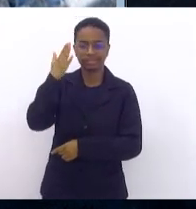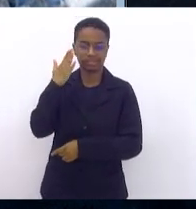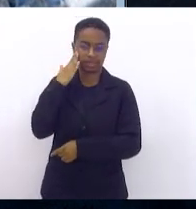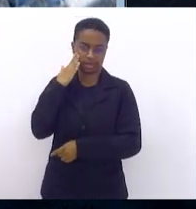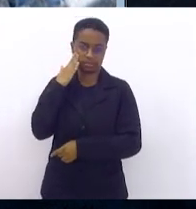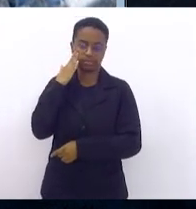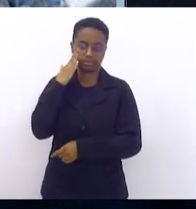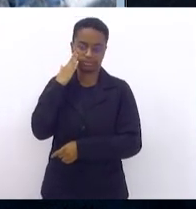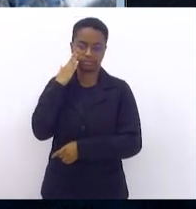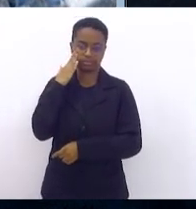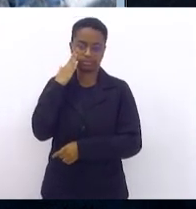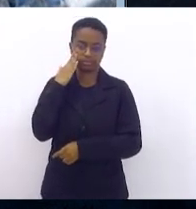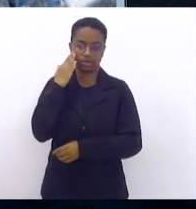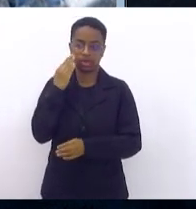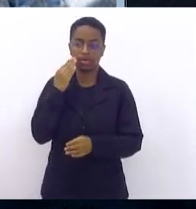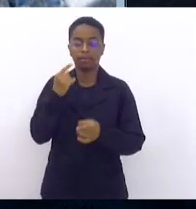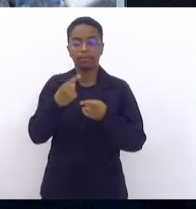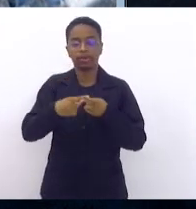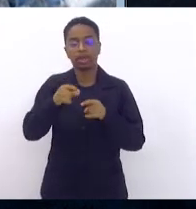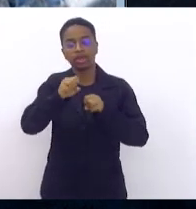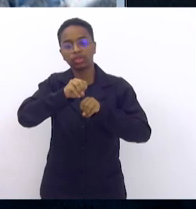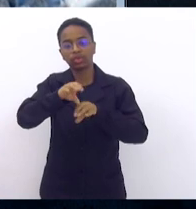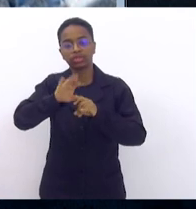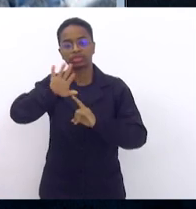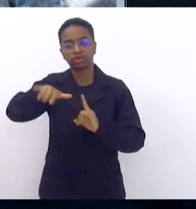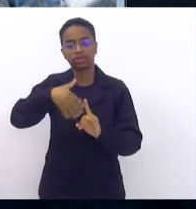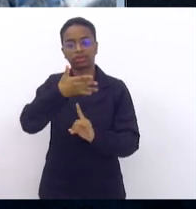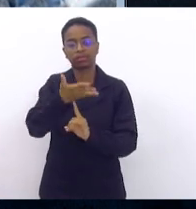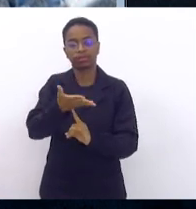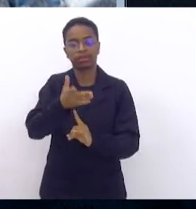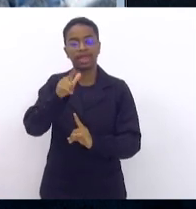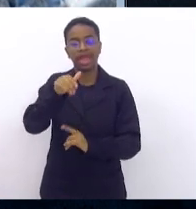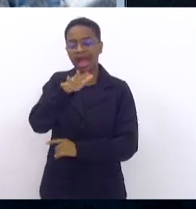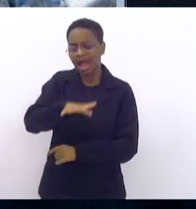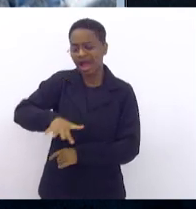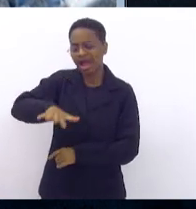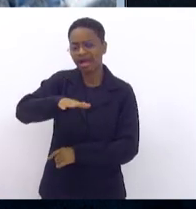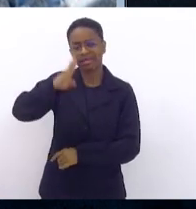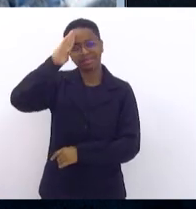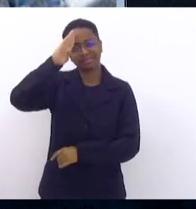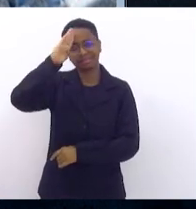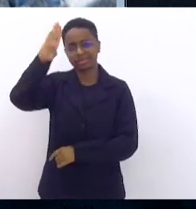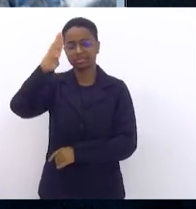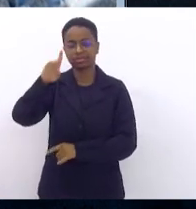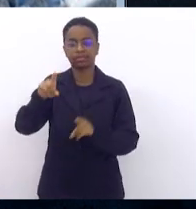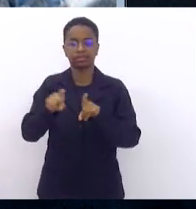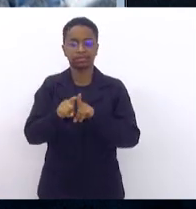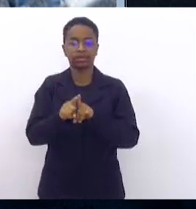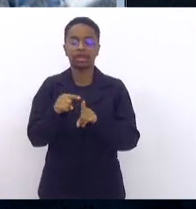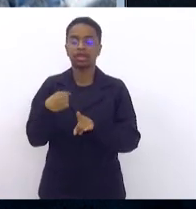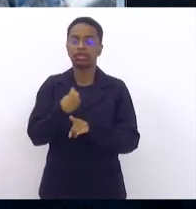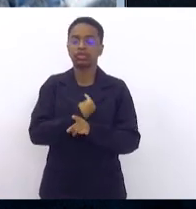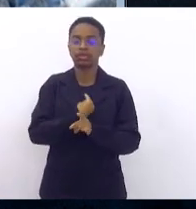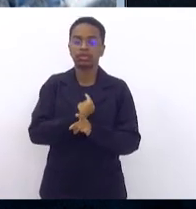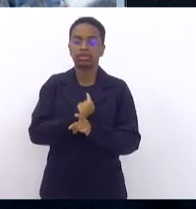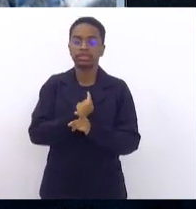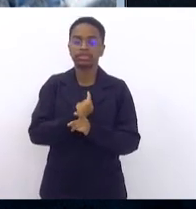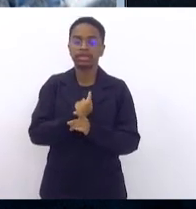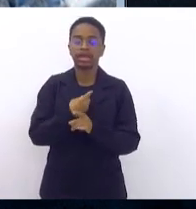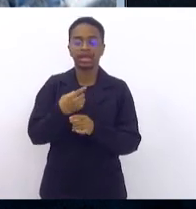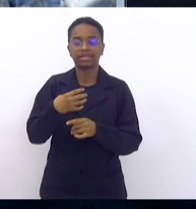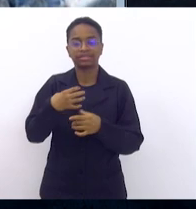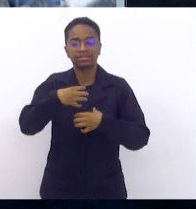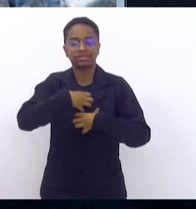que a educação ambiental é um eixo Fundamental e que a gente sente Neste